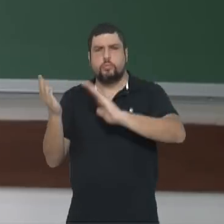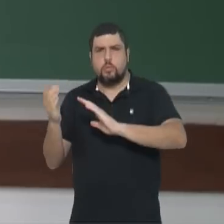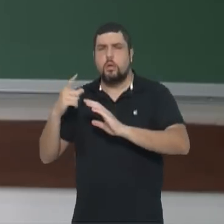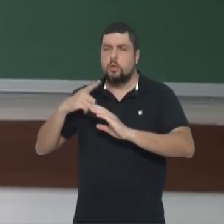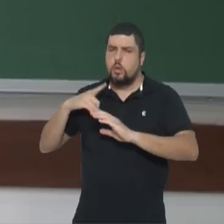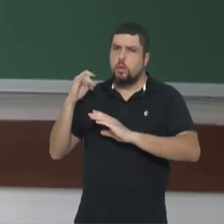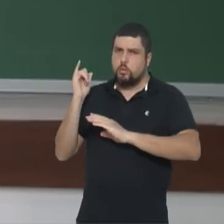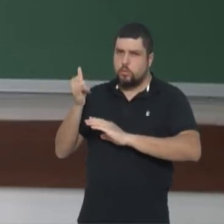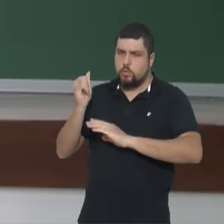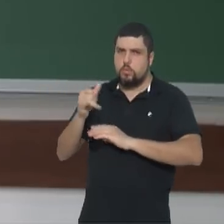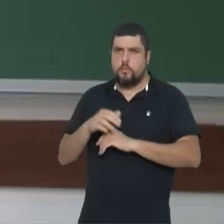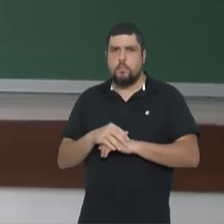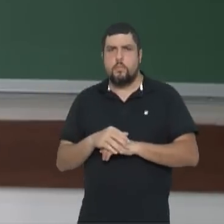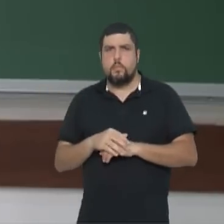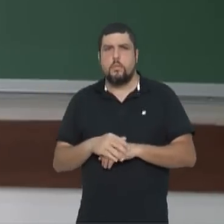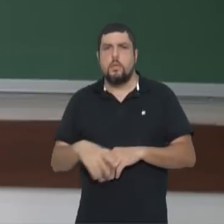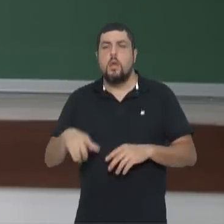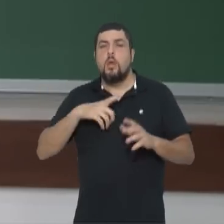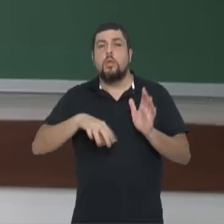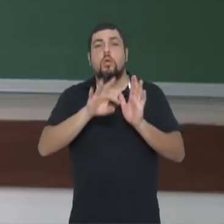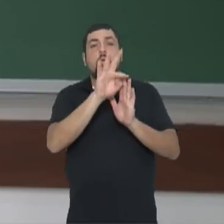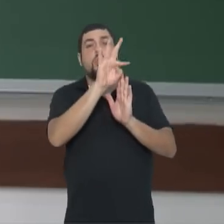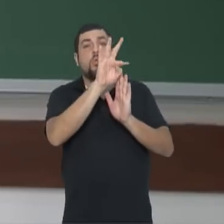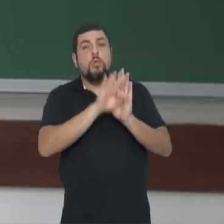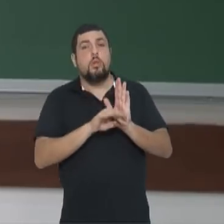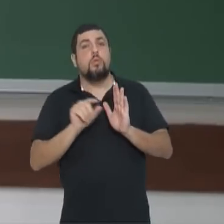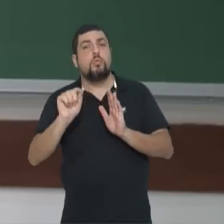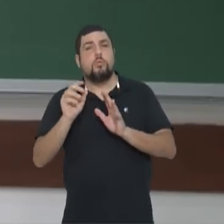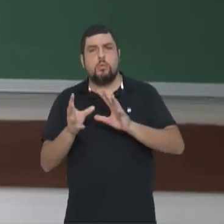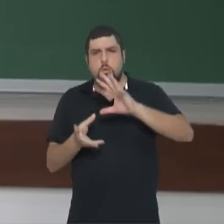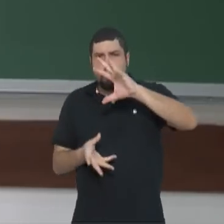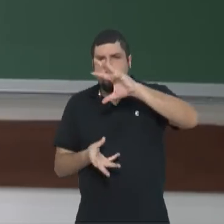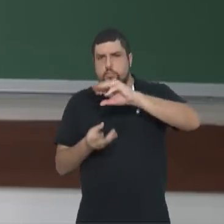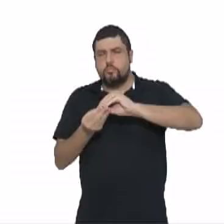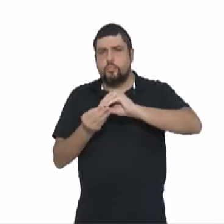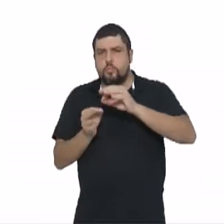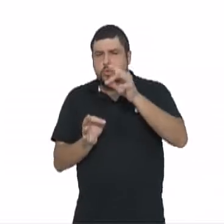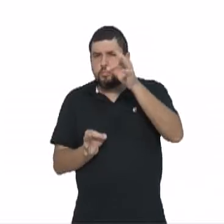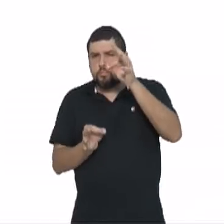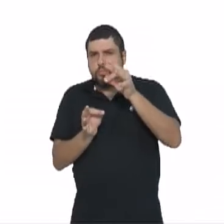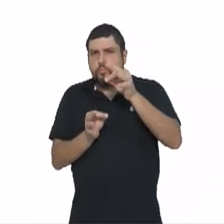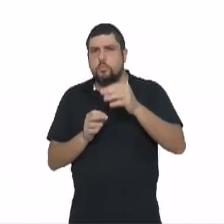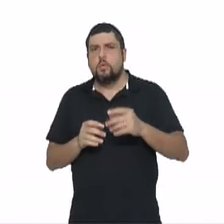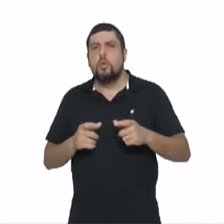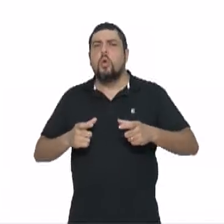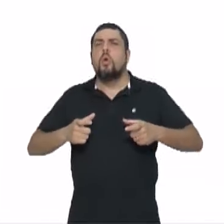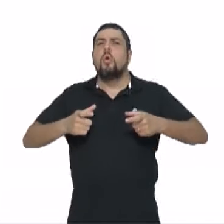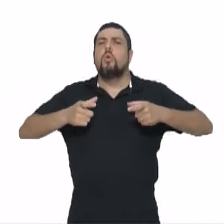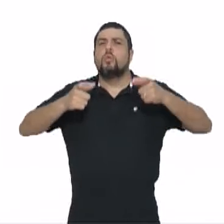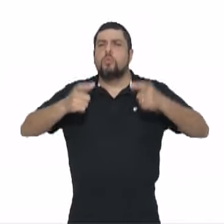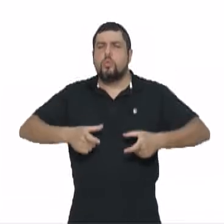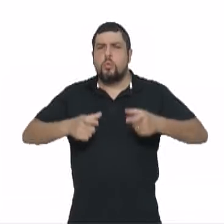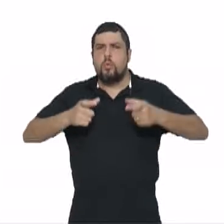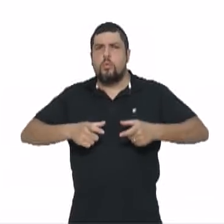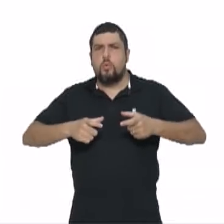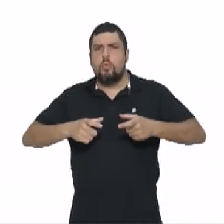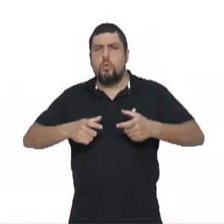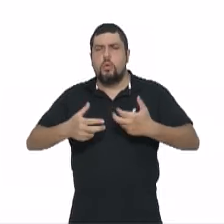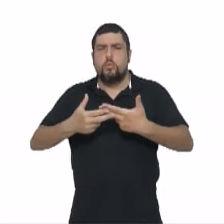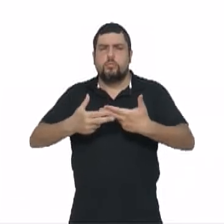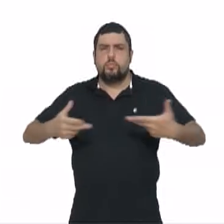narrativa. Os textos são relativamente curtos, veiculados nos meios de